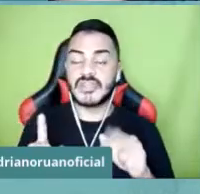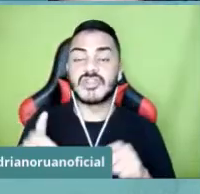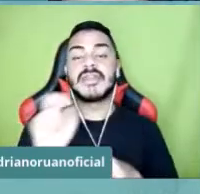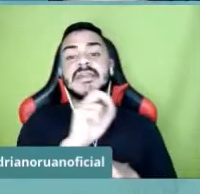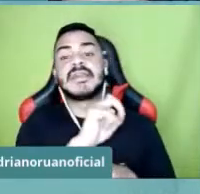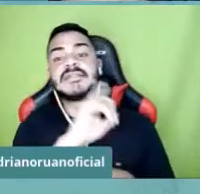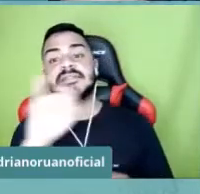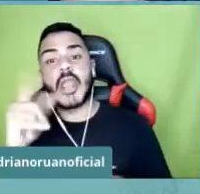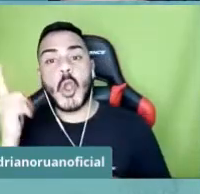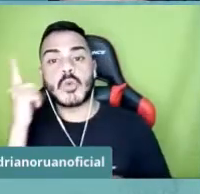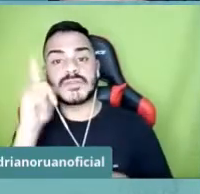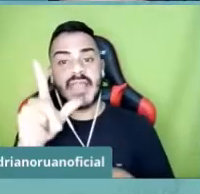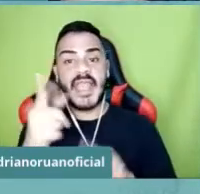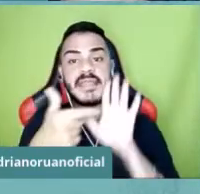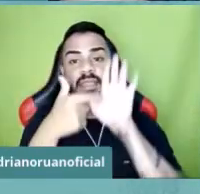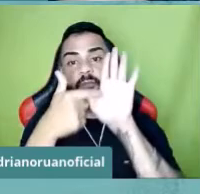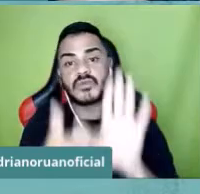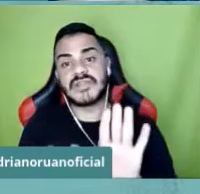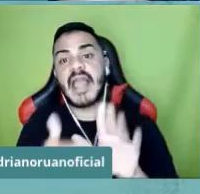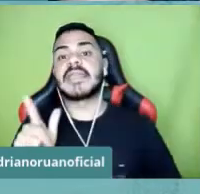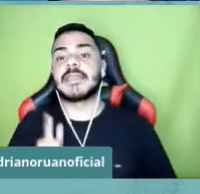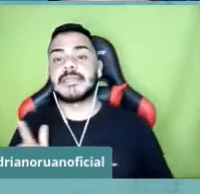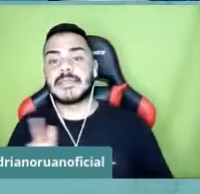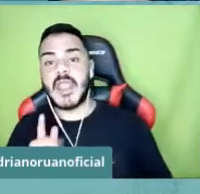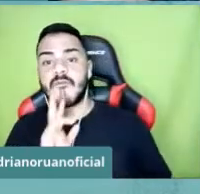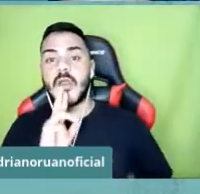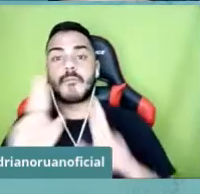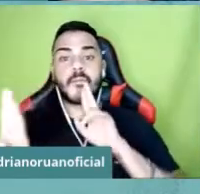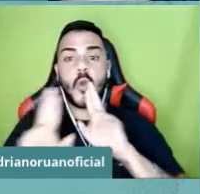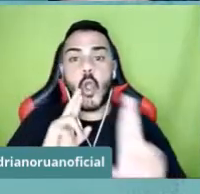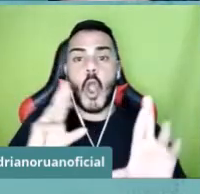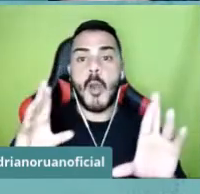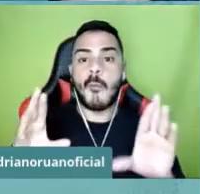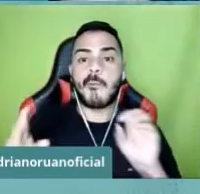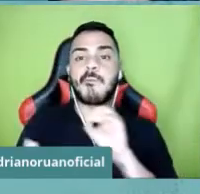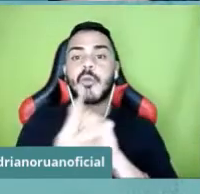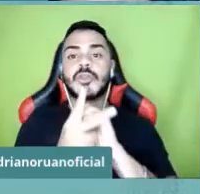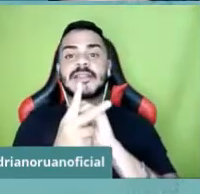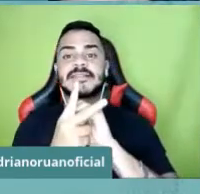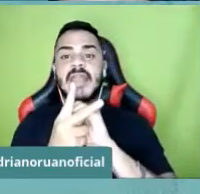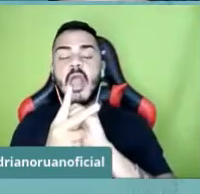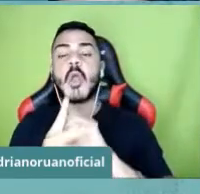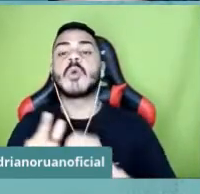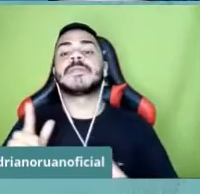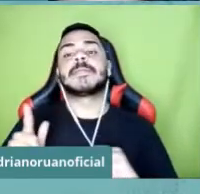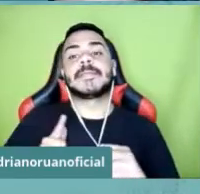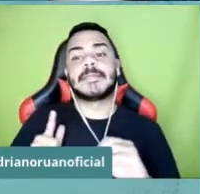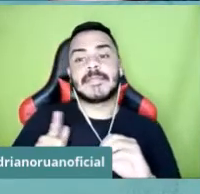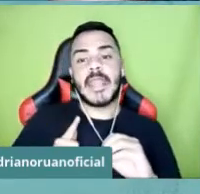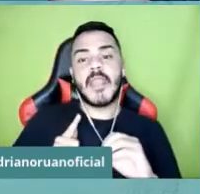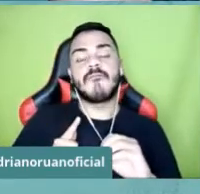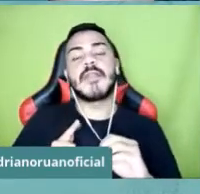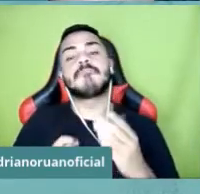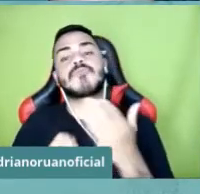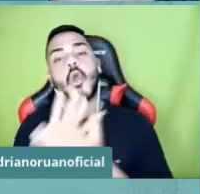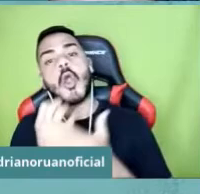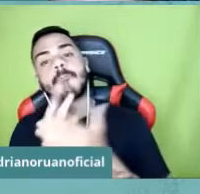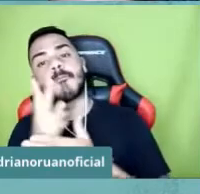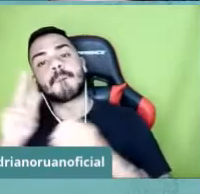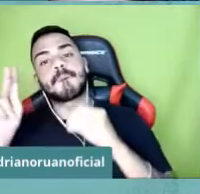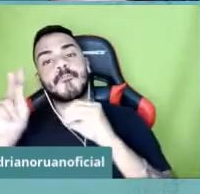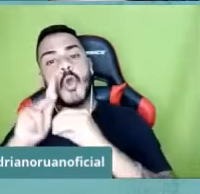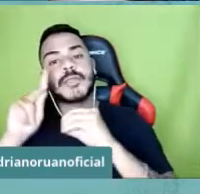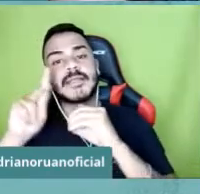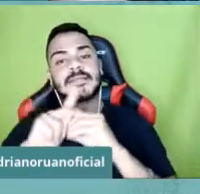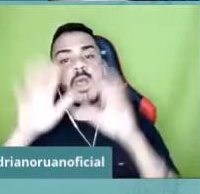consiga demonstrar que houve produção de anticorpos, que houve produção de proteção desses